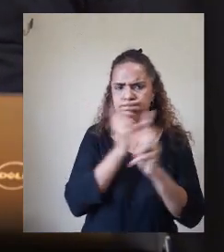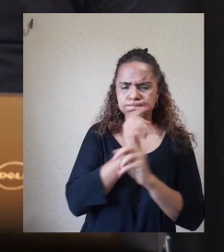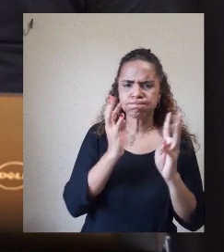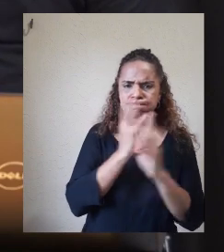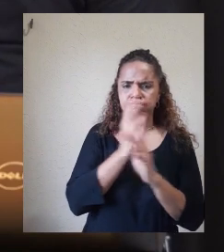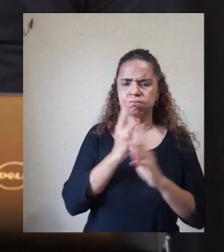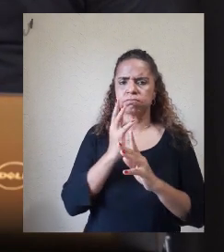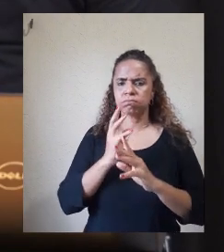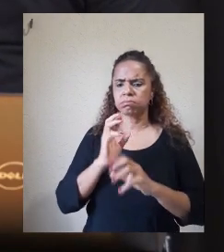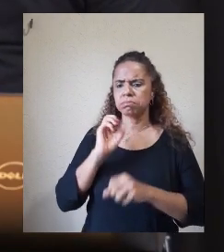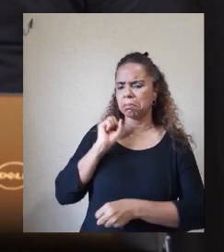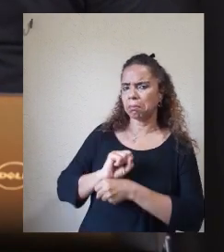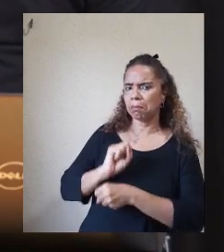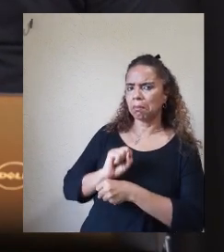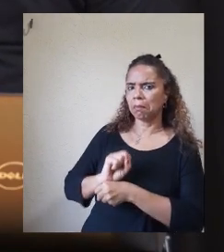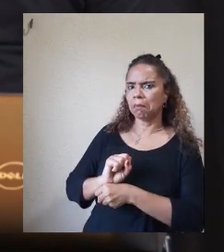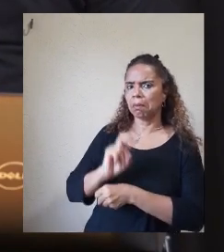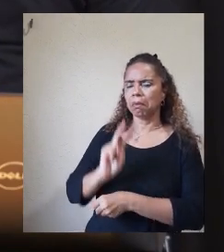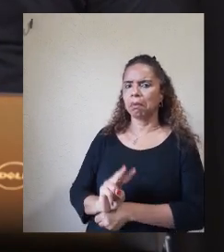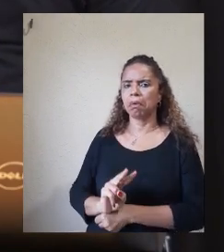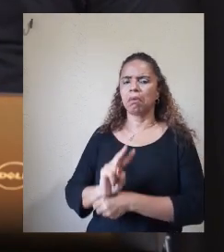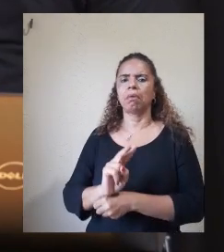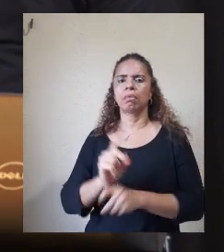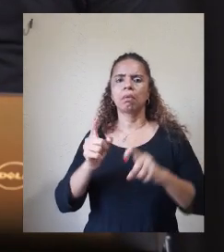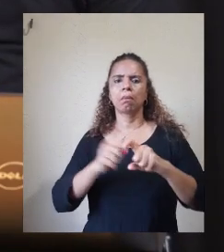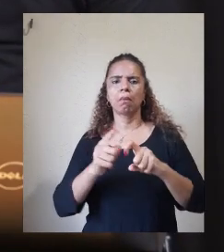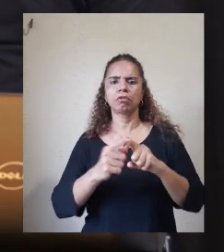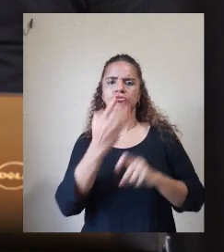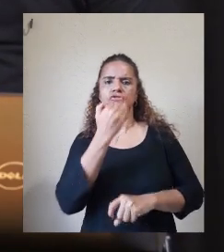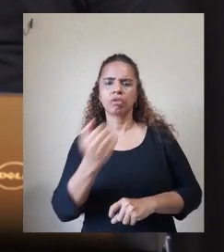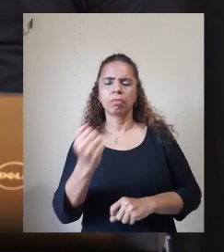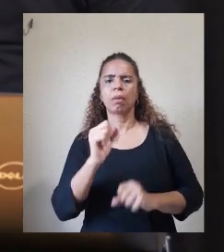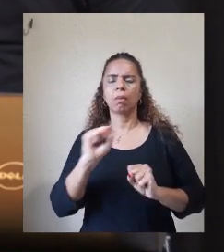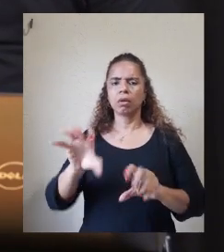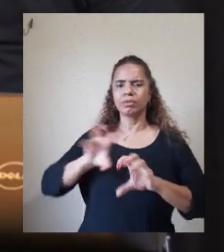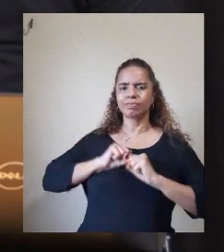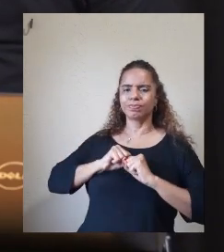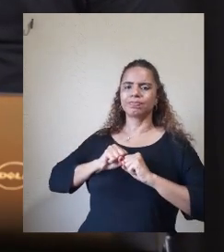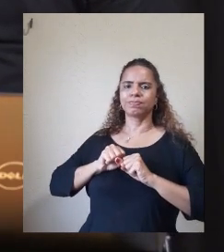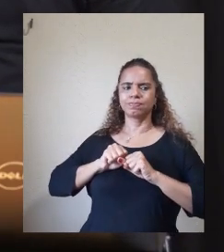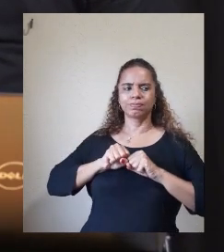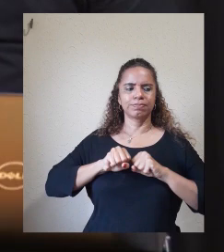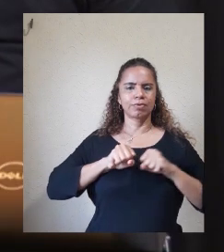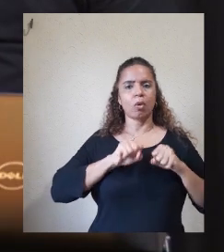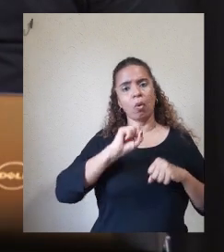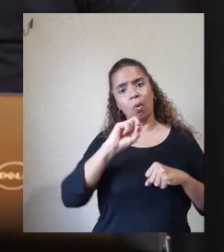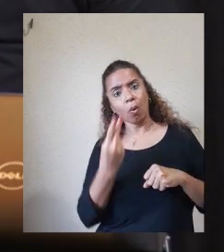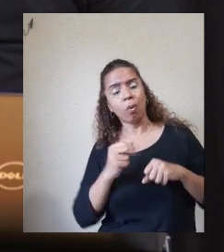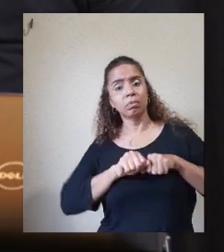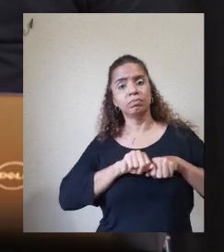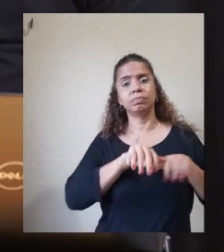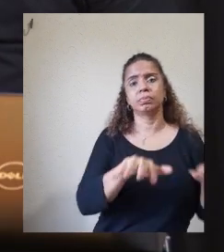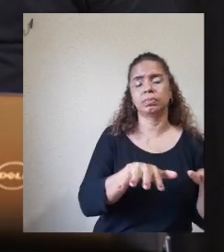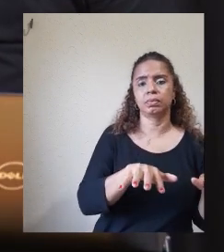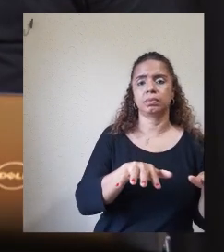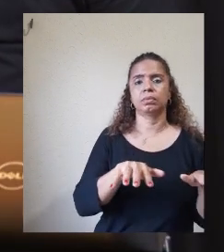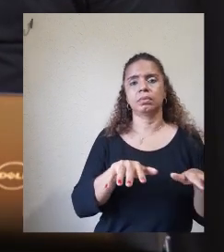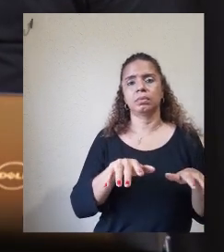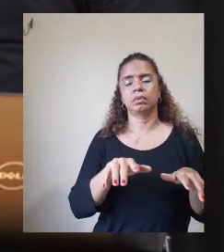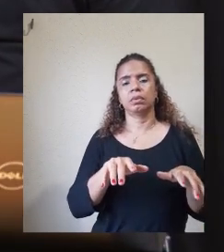esperando consulta. Numa unidade básica de saúde, num consultório médico, fica um pouco